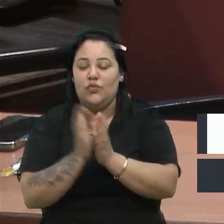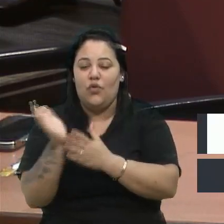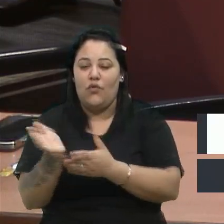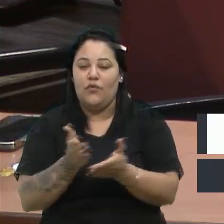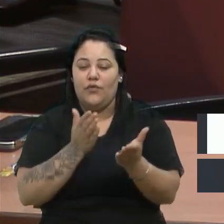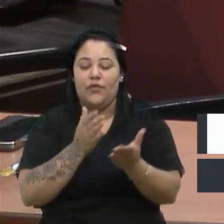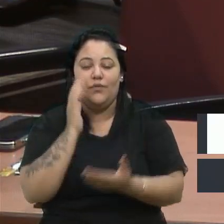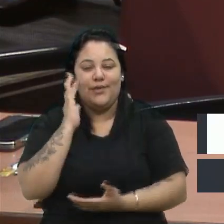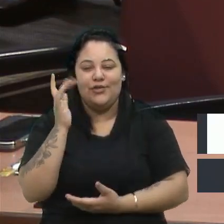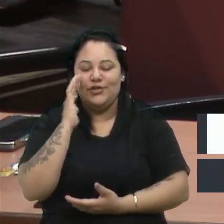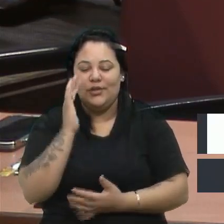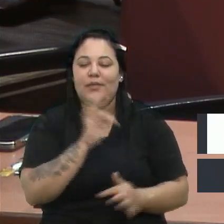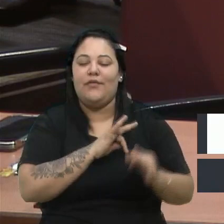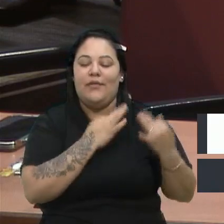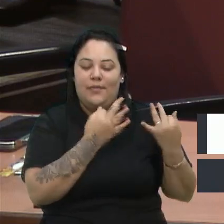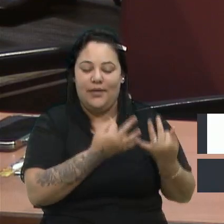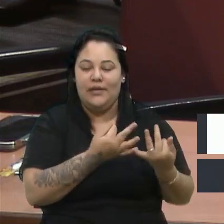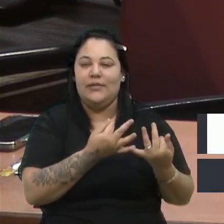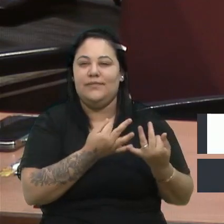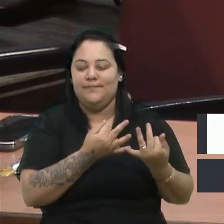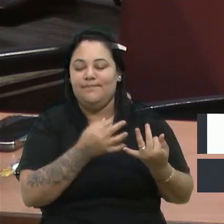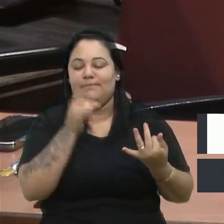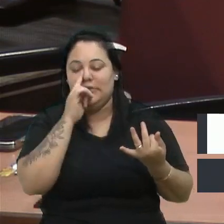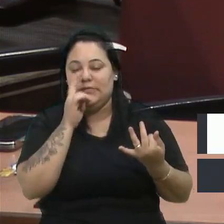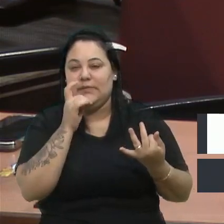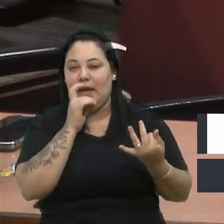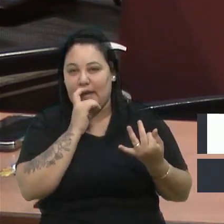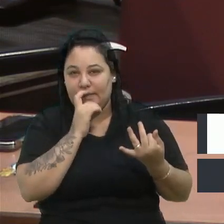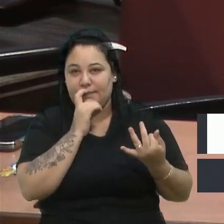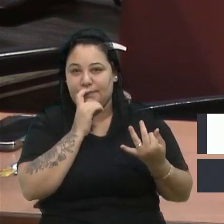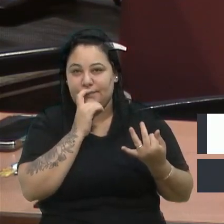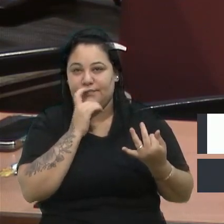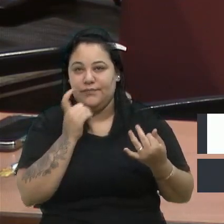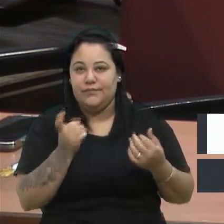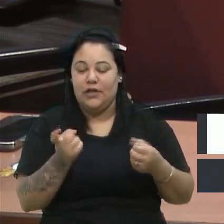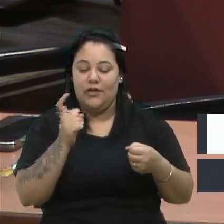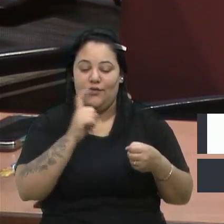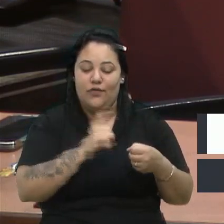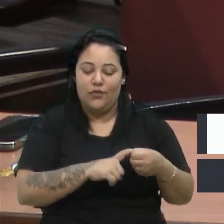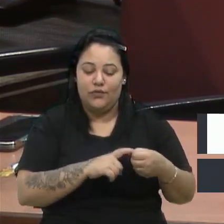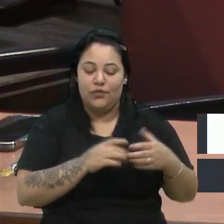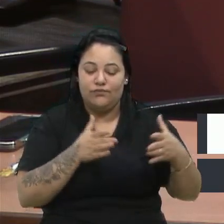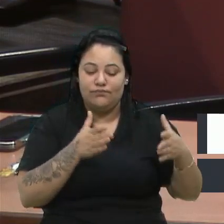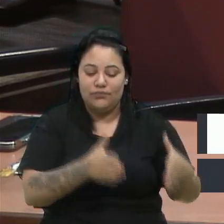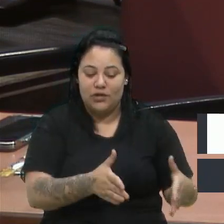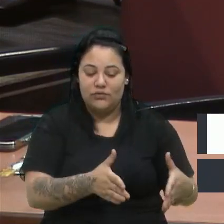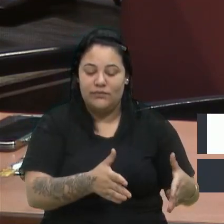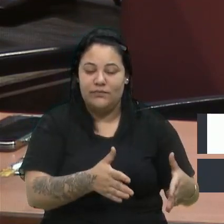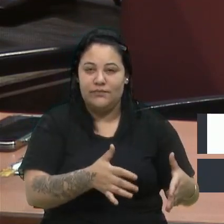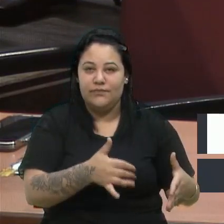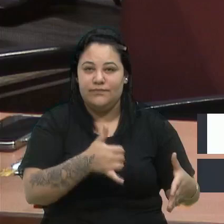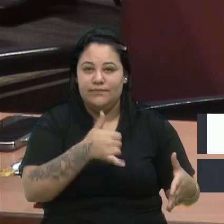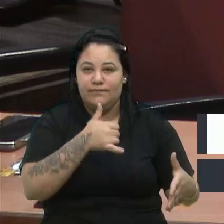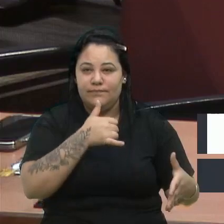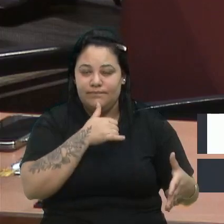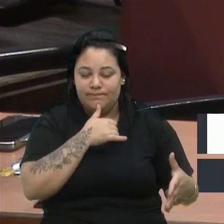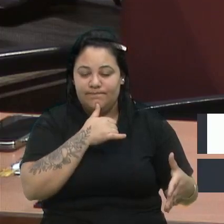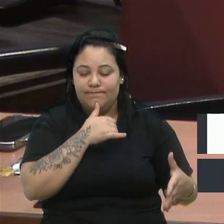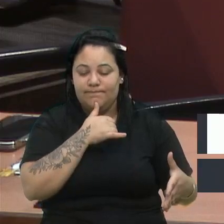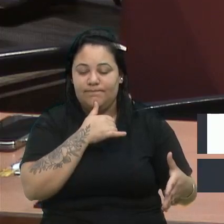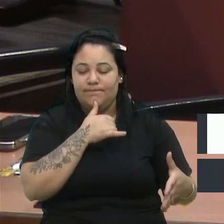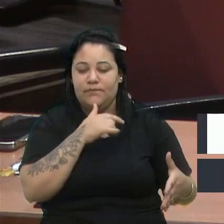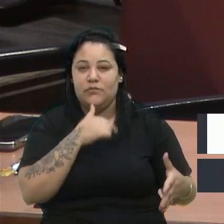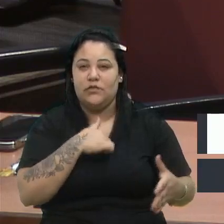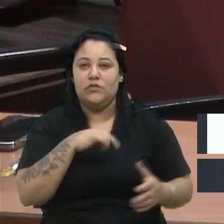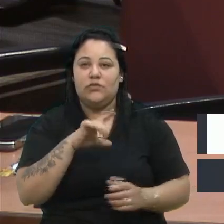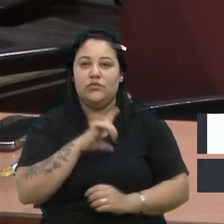para a família, esposa, mãe, pai, ele voltou dentro de um caixão. Infelizmente, eu estive